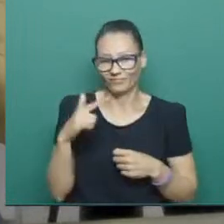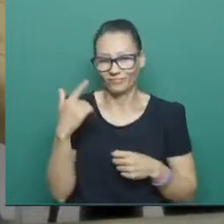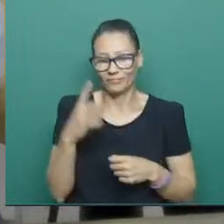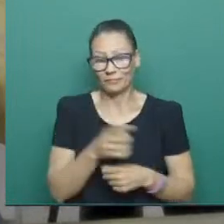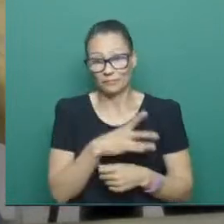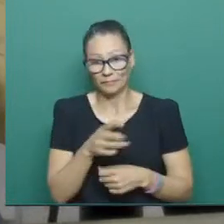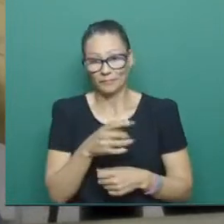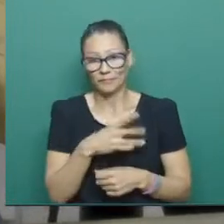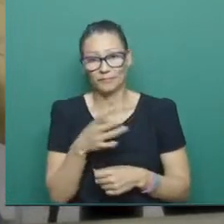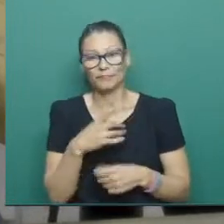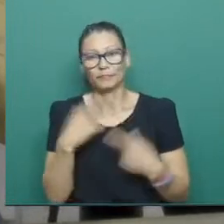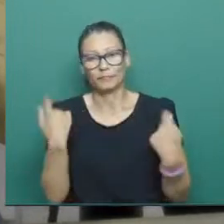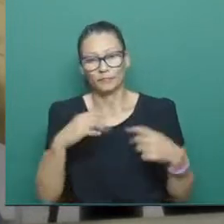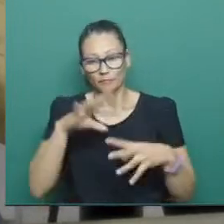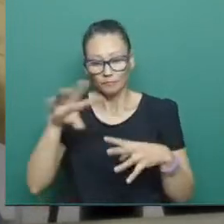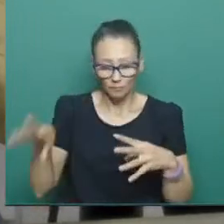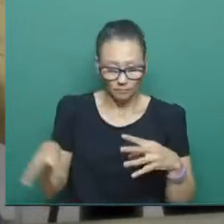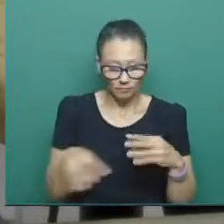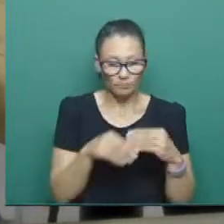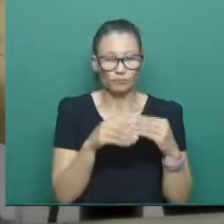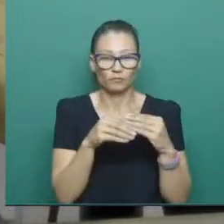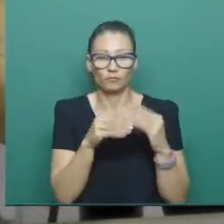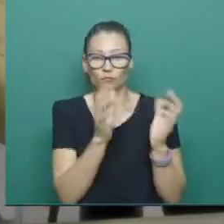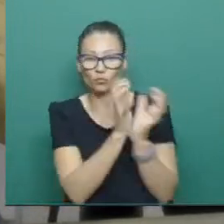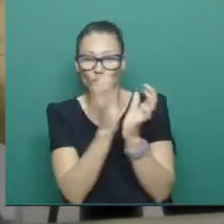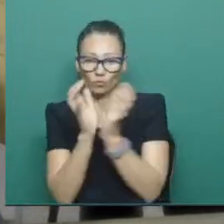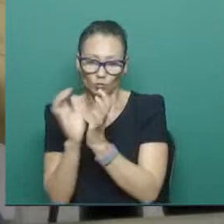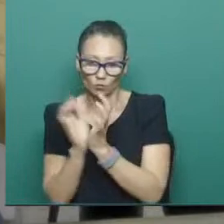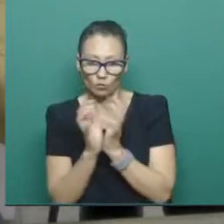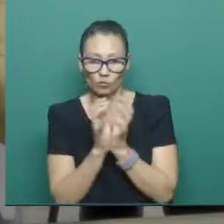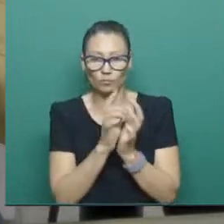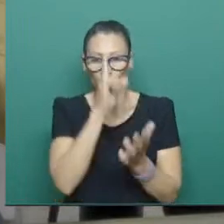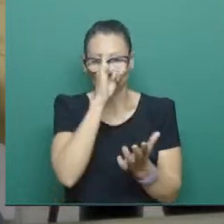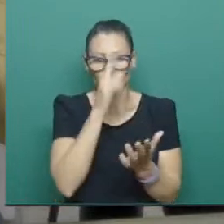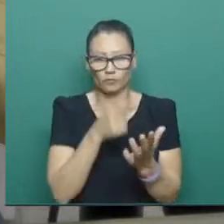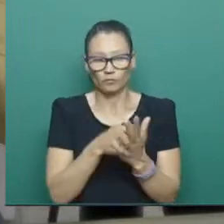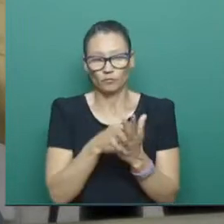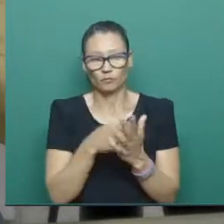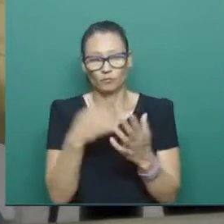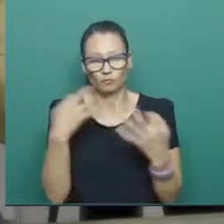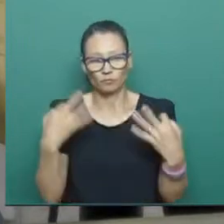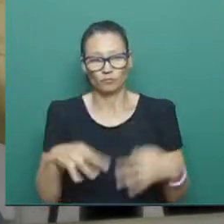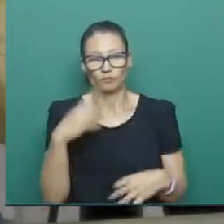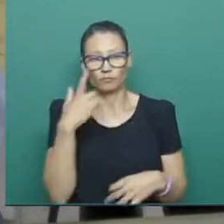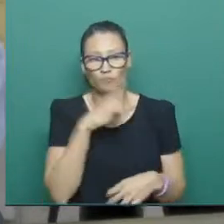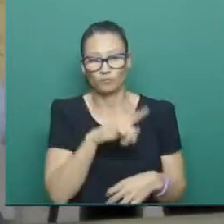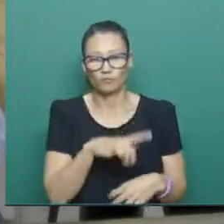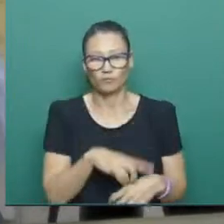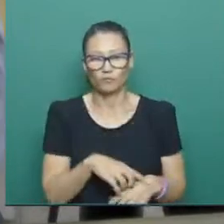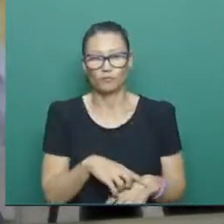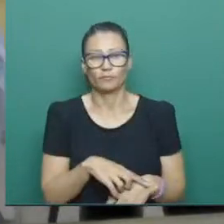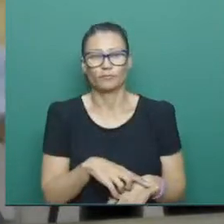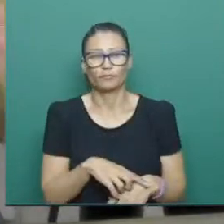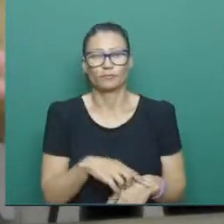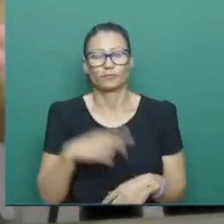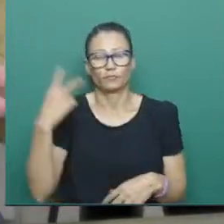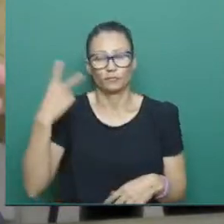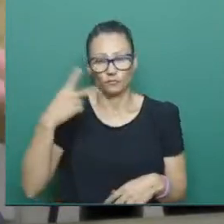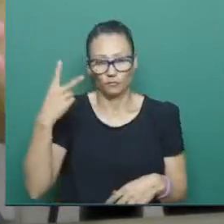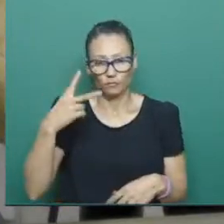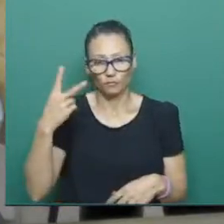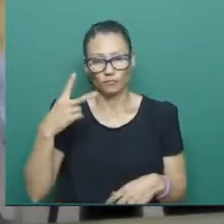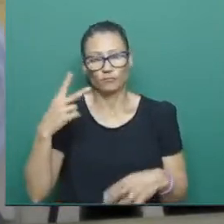essas trabalhadoras através de comissões aí para as decisões. A segunda coisa que eu ouvi foi uma reclamação da